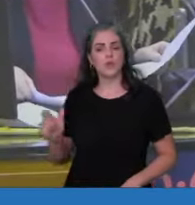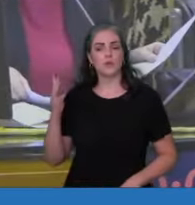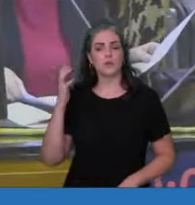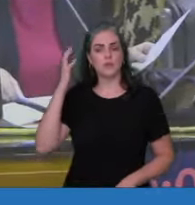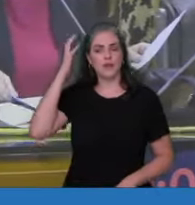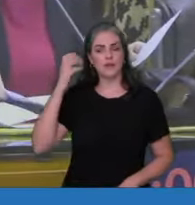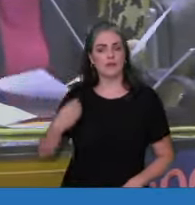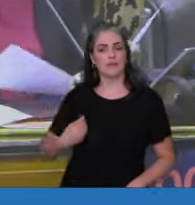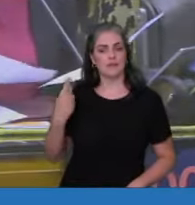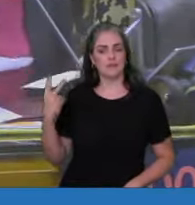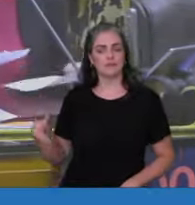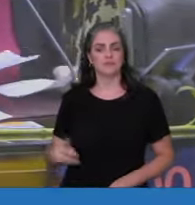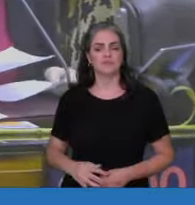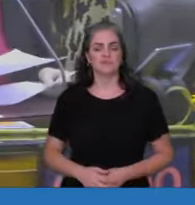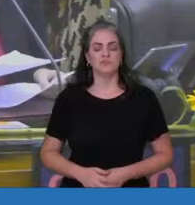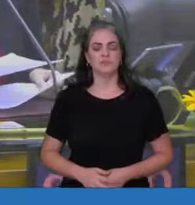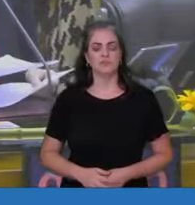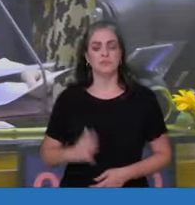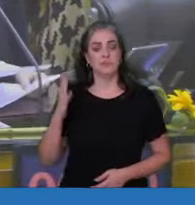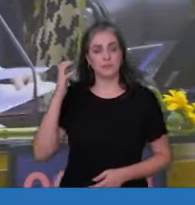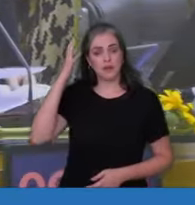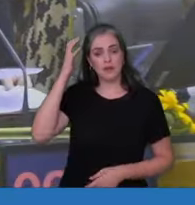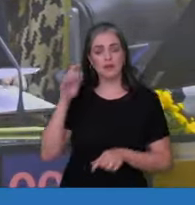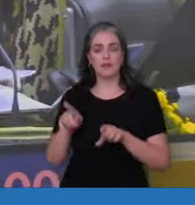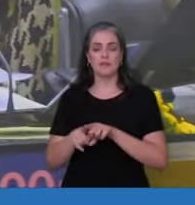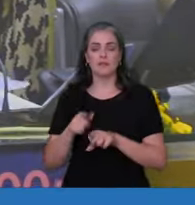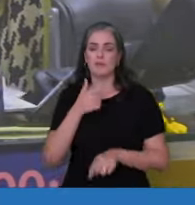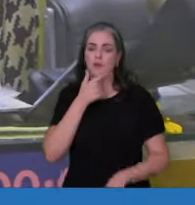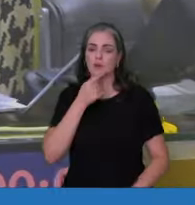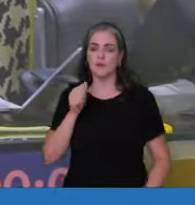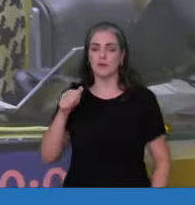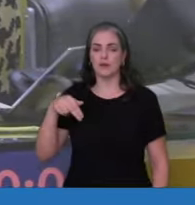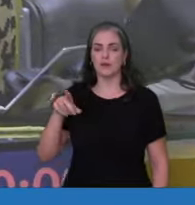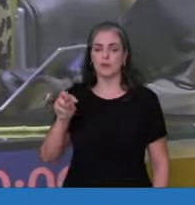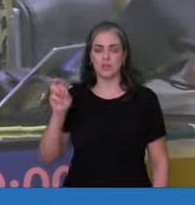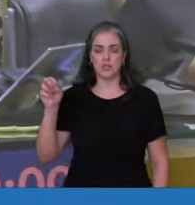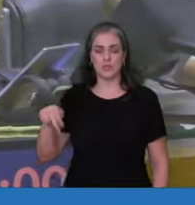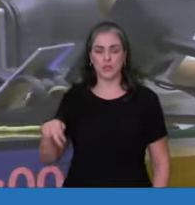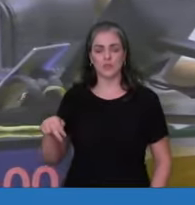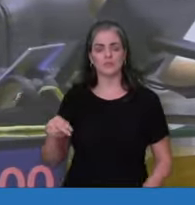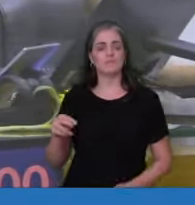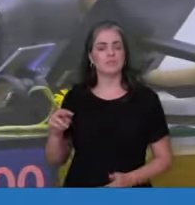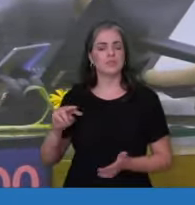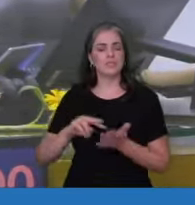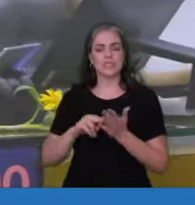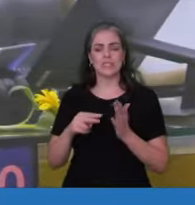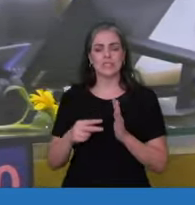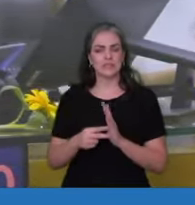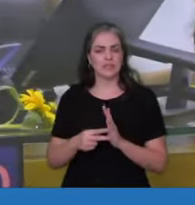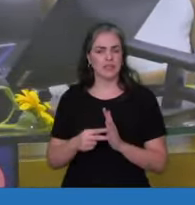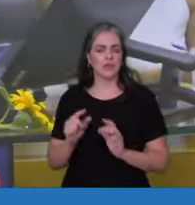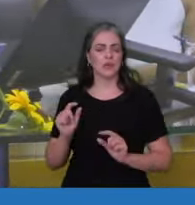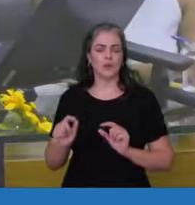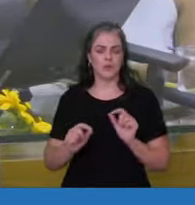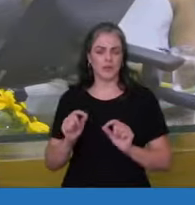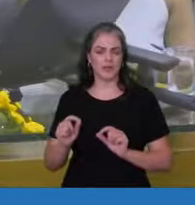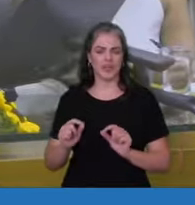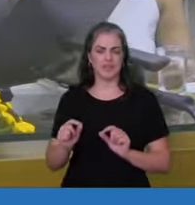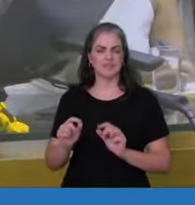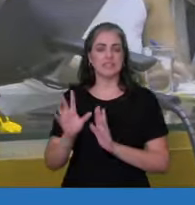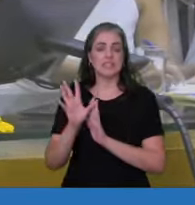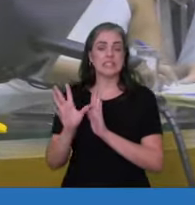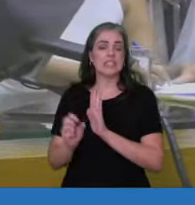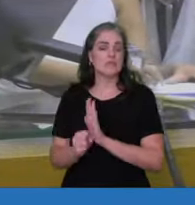vida. Marielle e Anderson tornaram-se símbolos na vida de todos aqueles